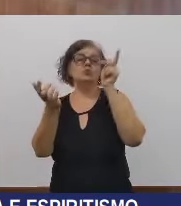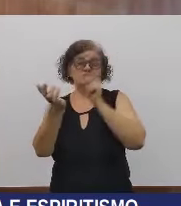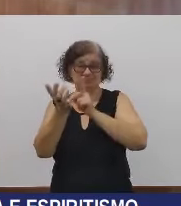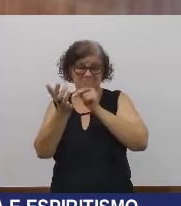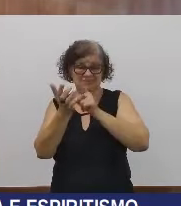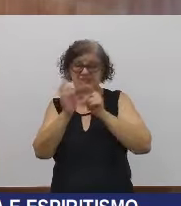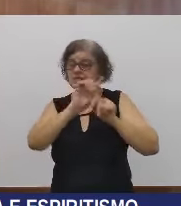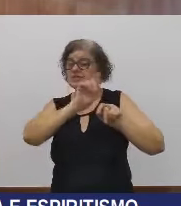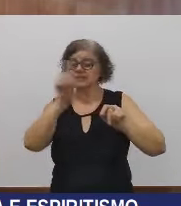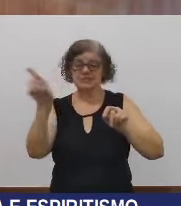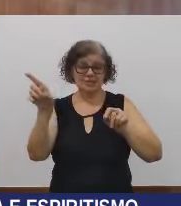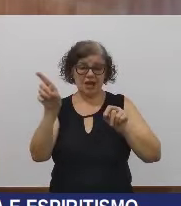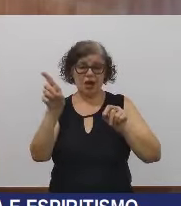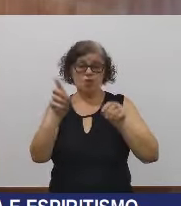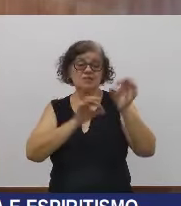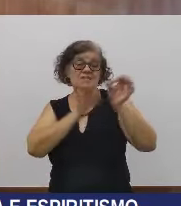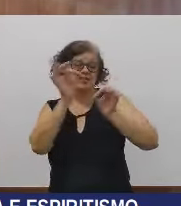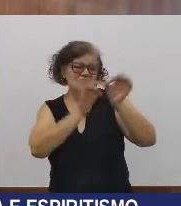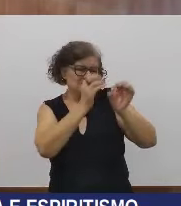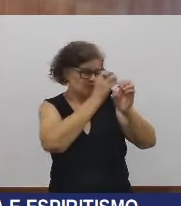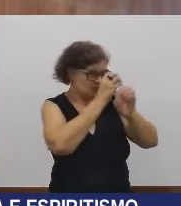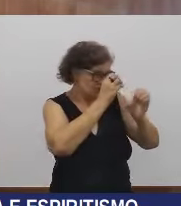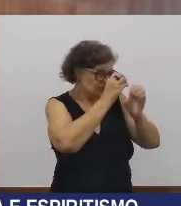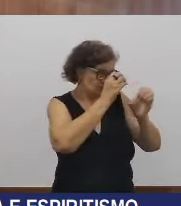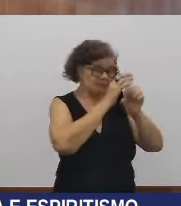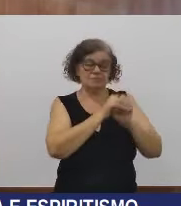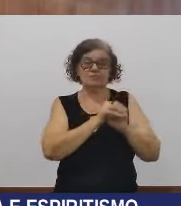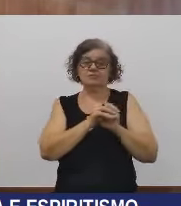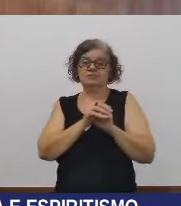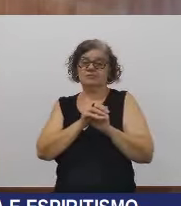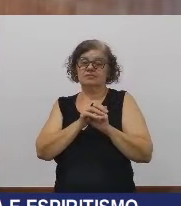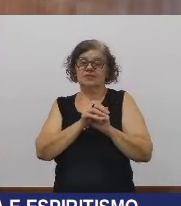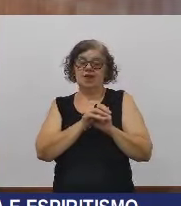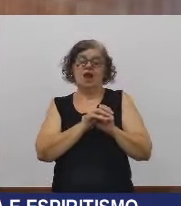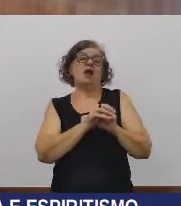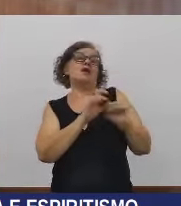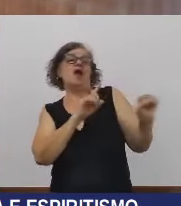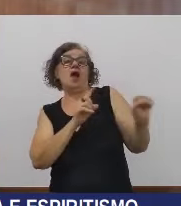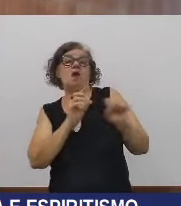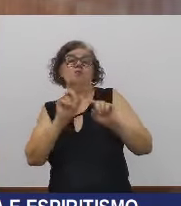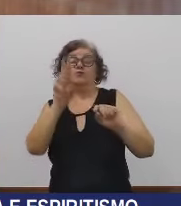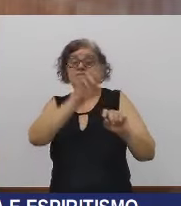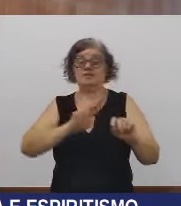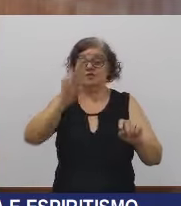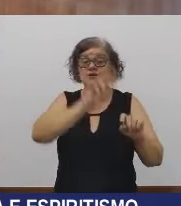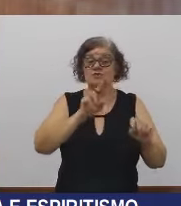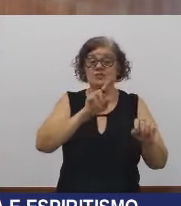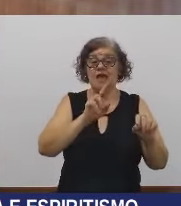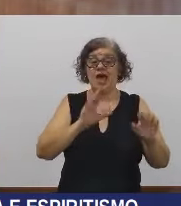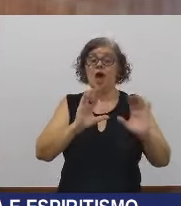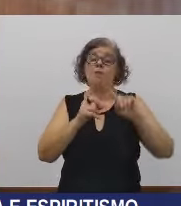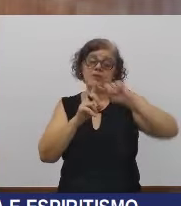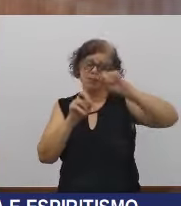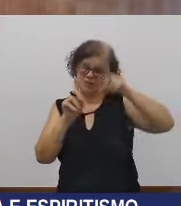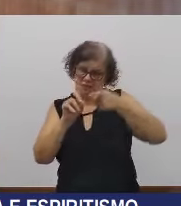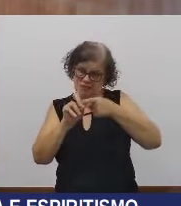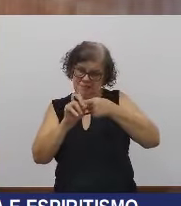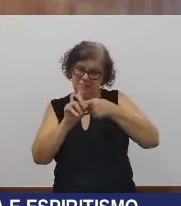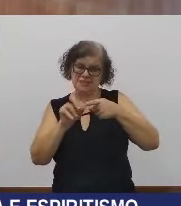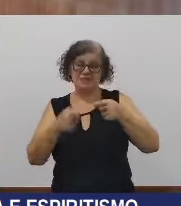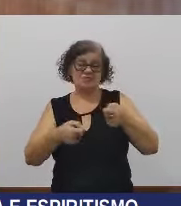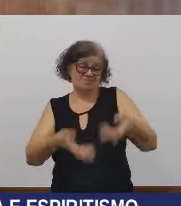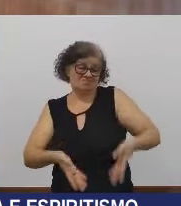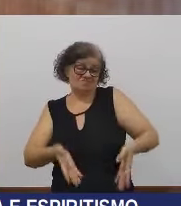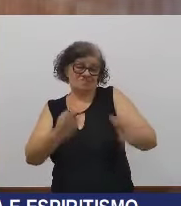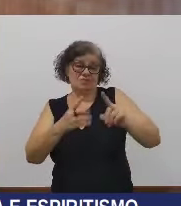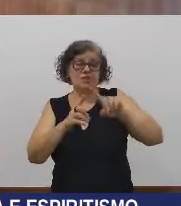animalzinho sendo gerido, que vai ser extremamente útil para crianças que nascem antes do momento, ou